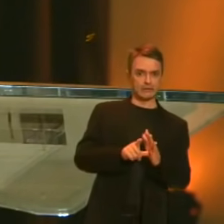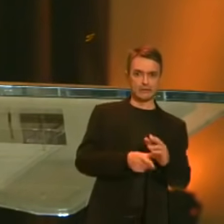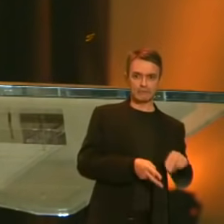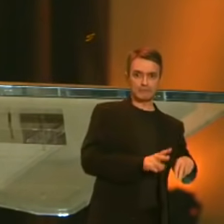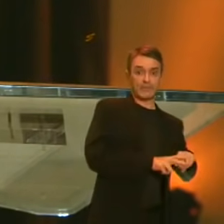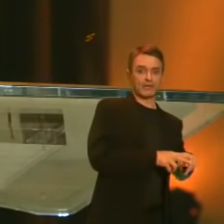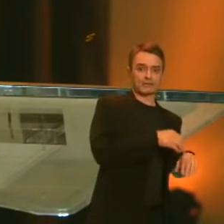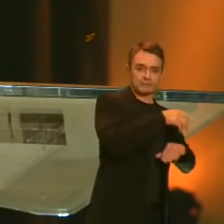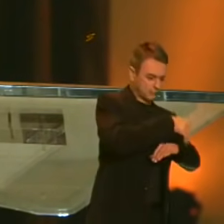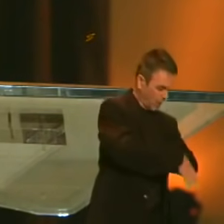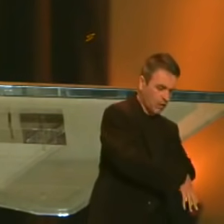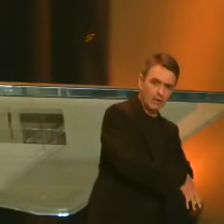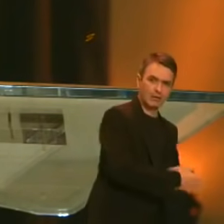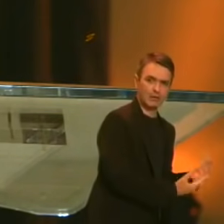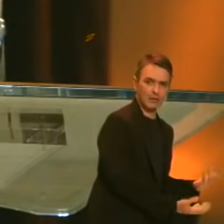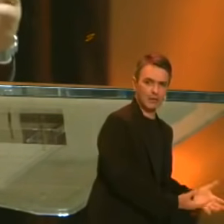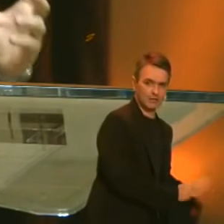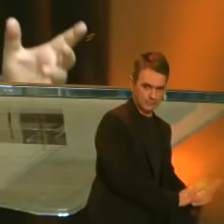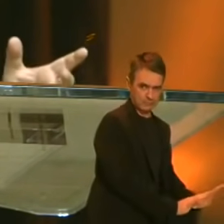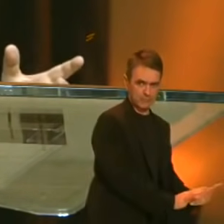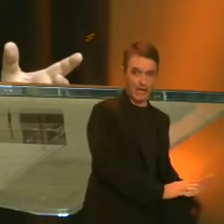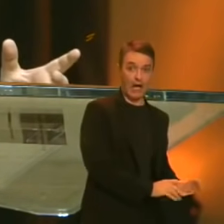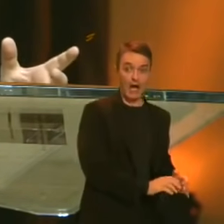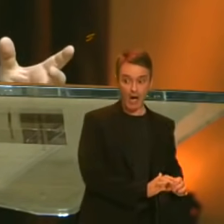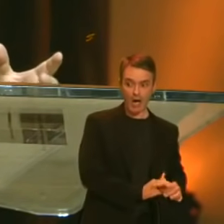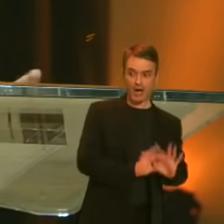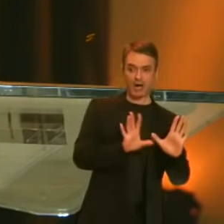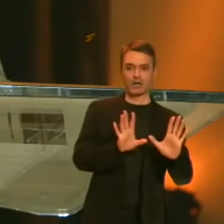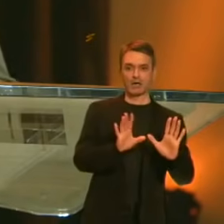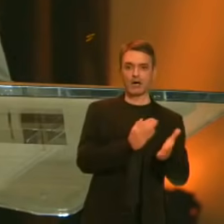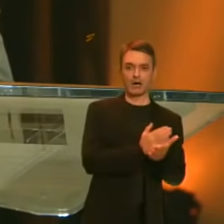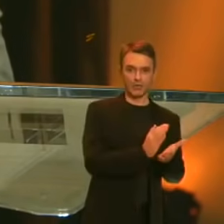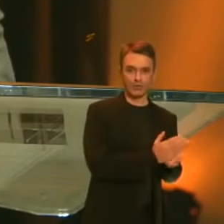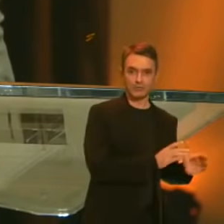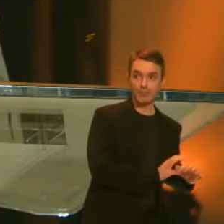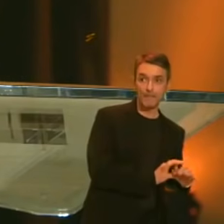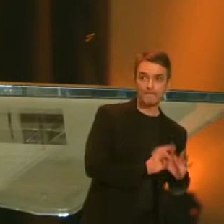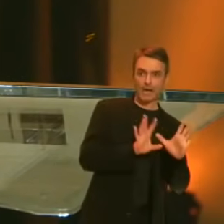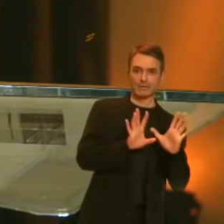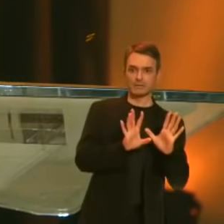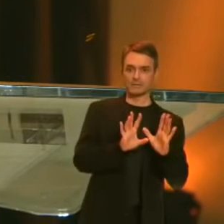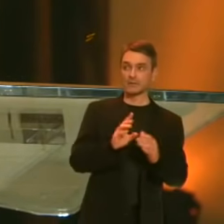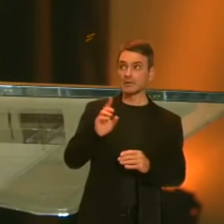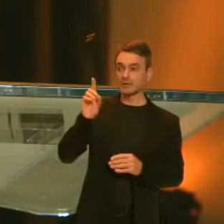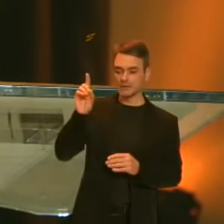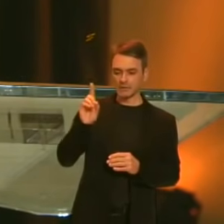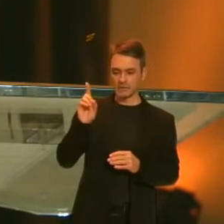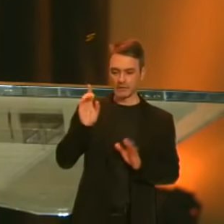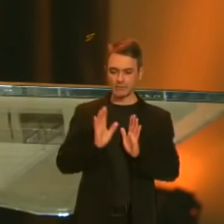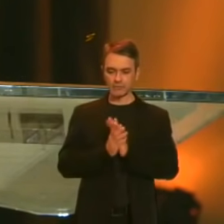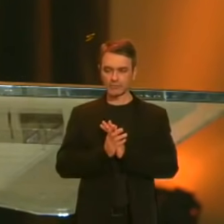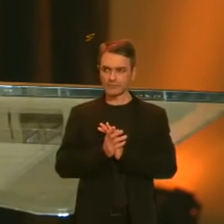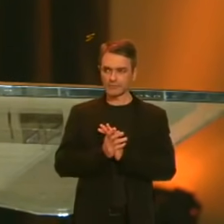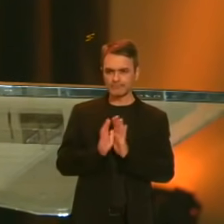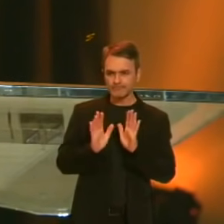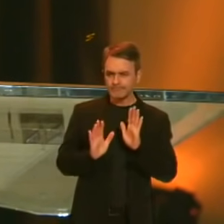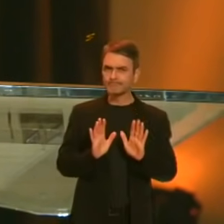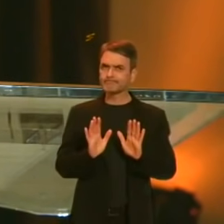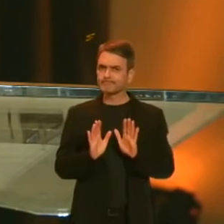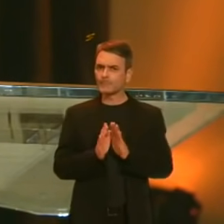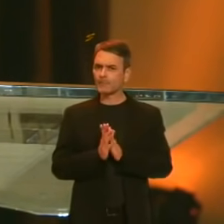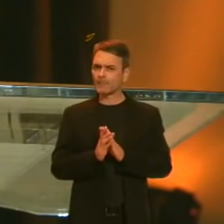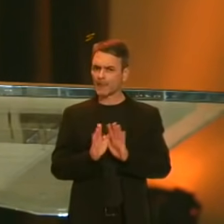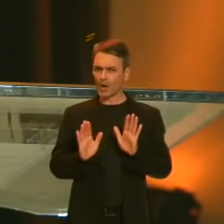agora eles começam, parte deles são soltos. E Deus suspende temporariamente